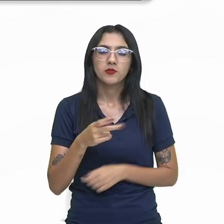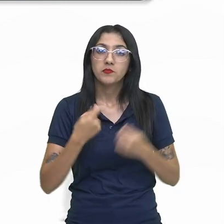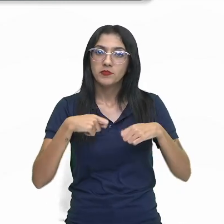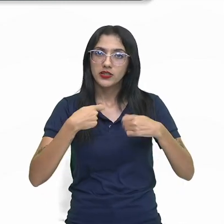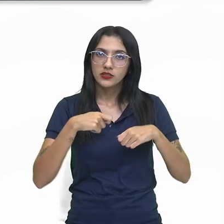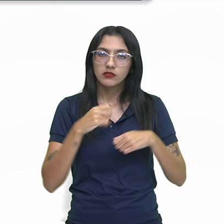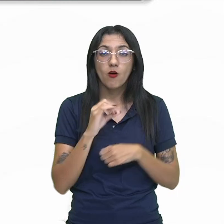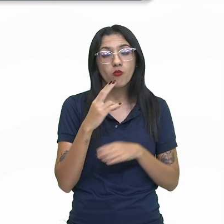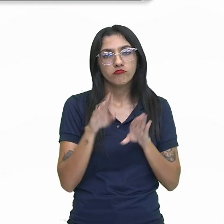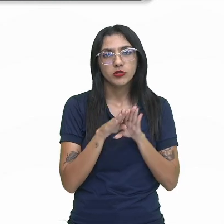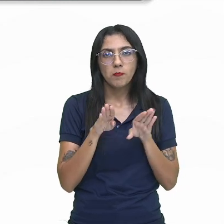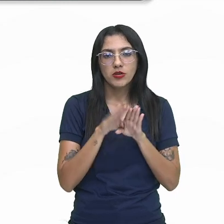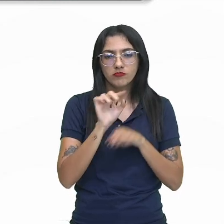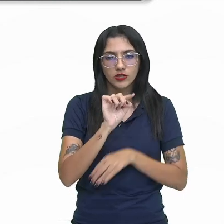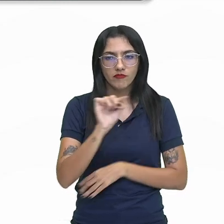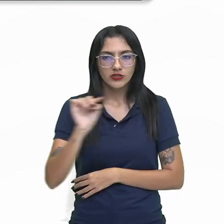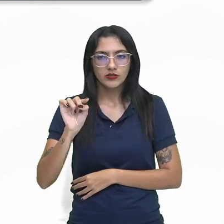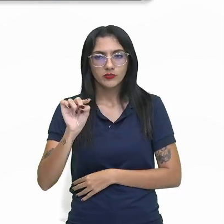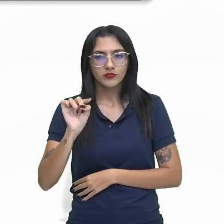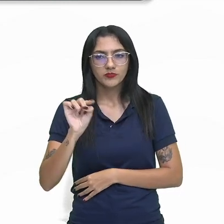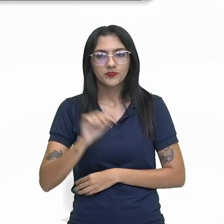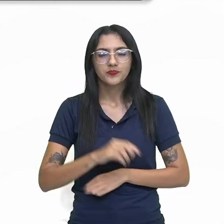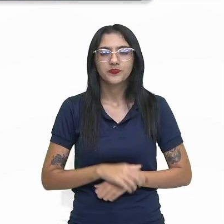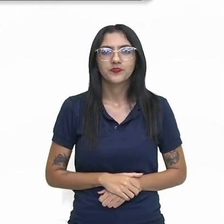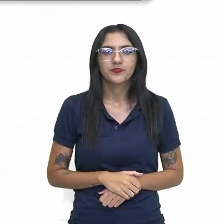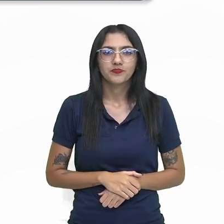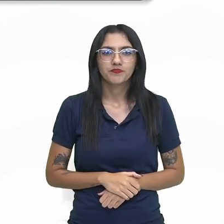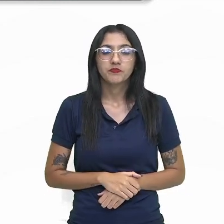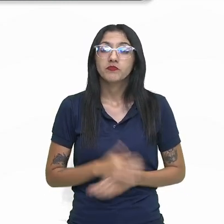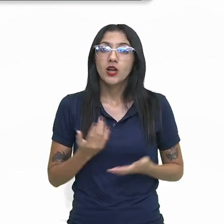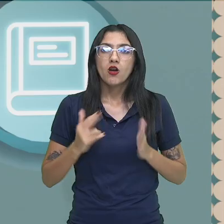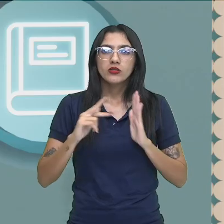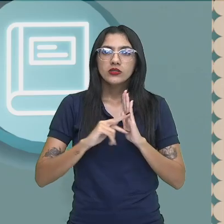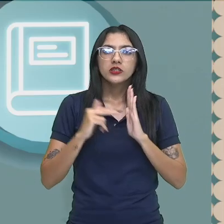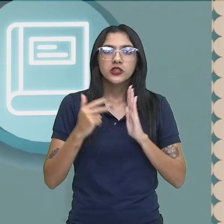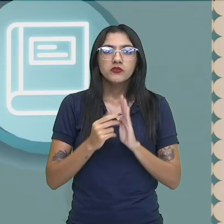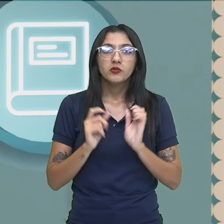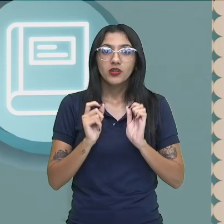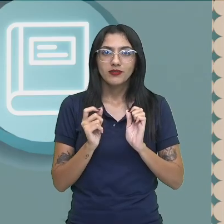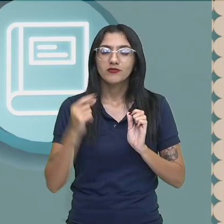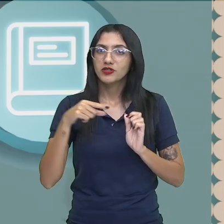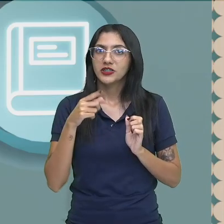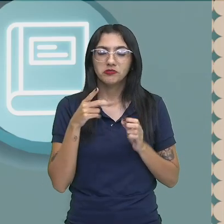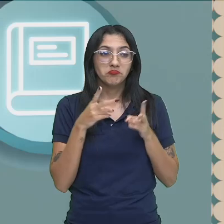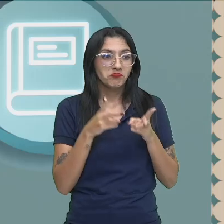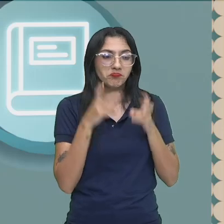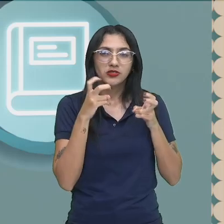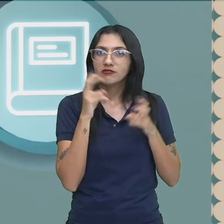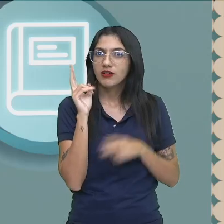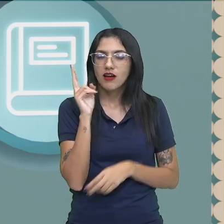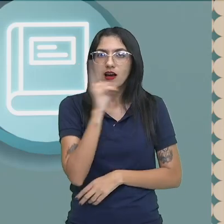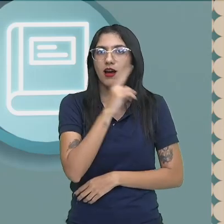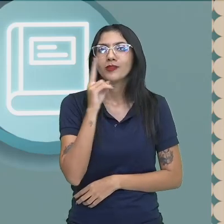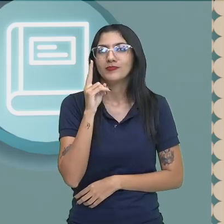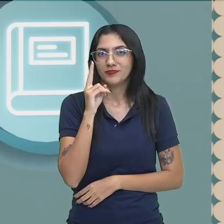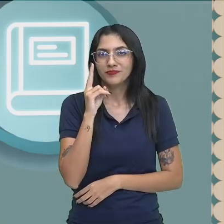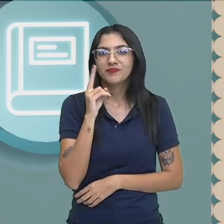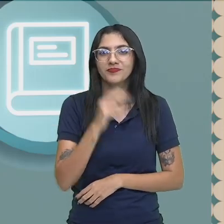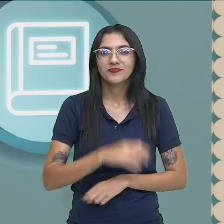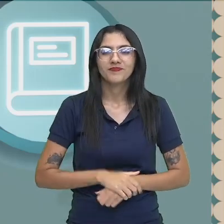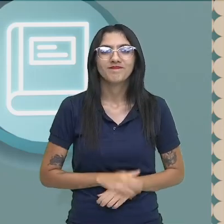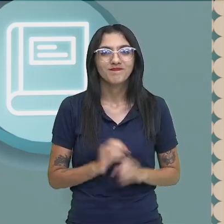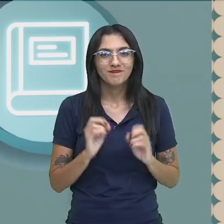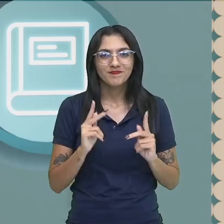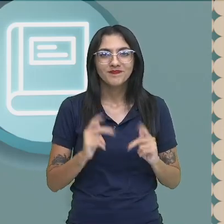ou travessão. Então, isso significa que você logo identifica, né? Tá